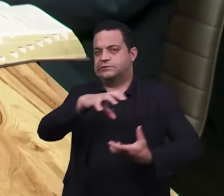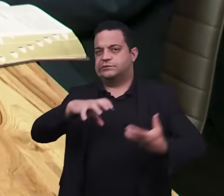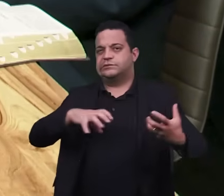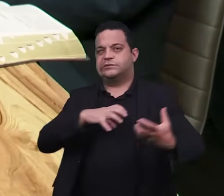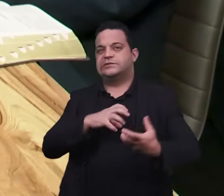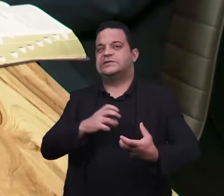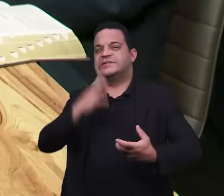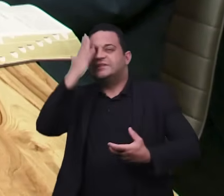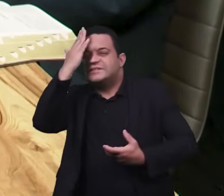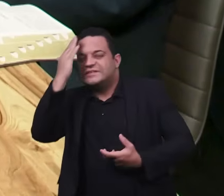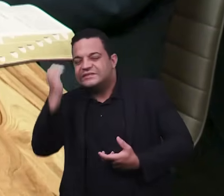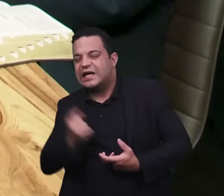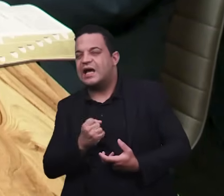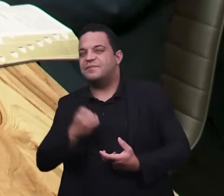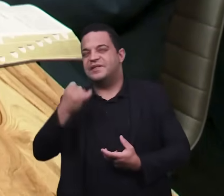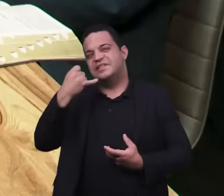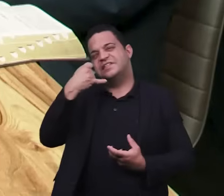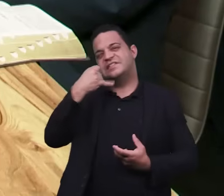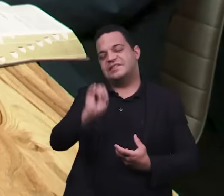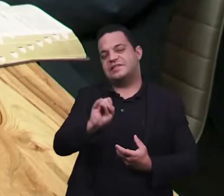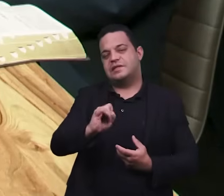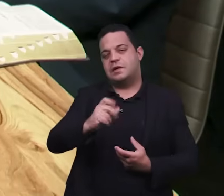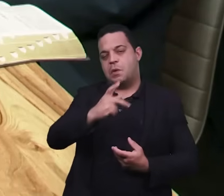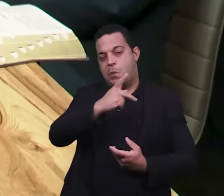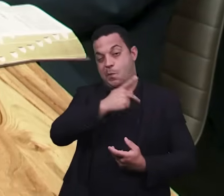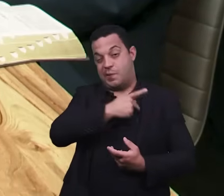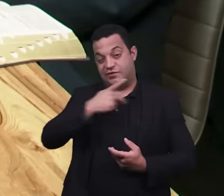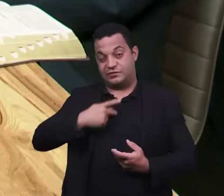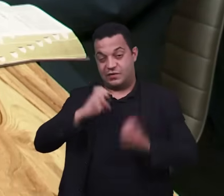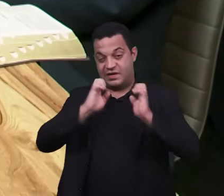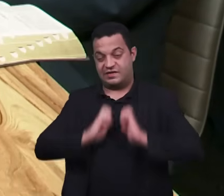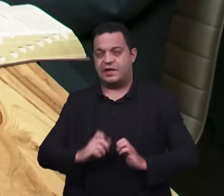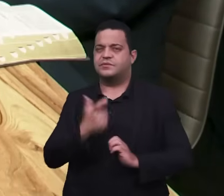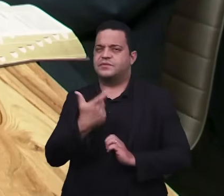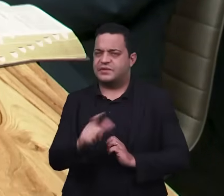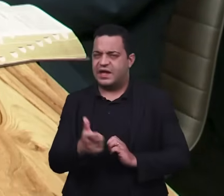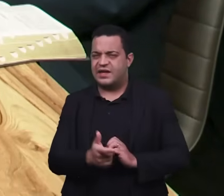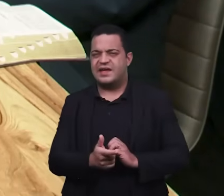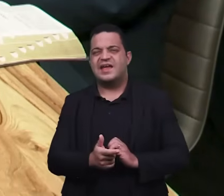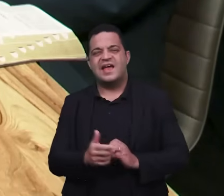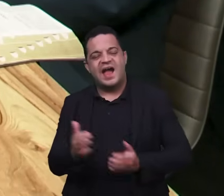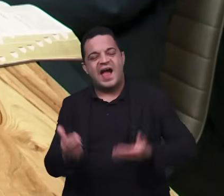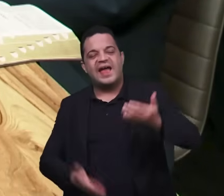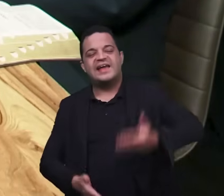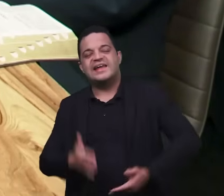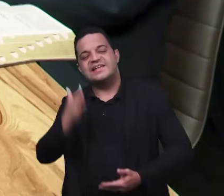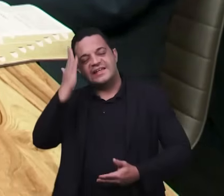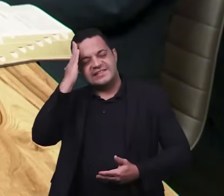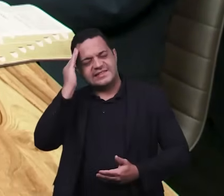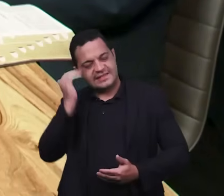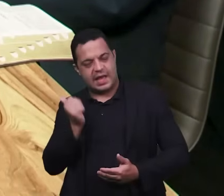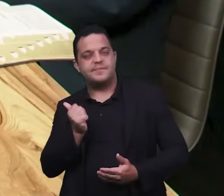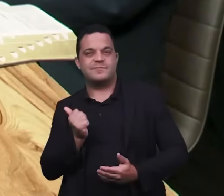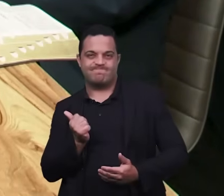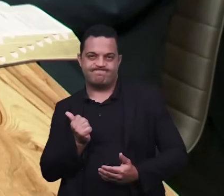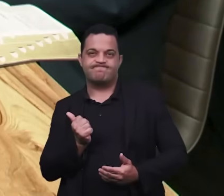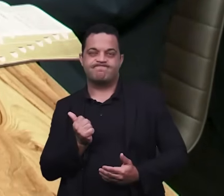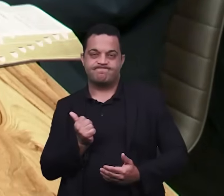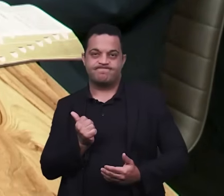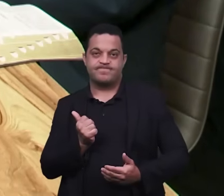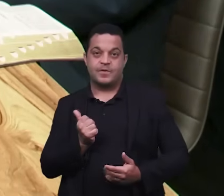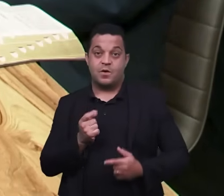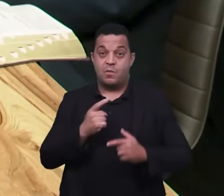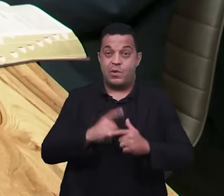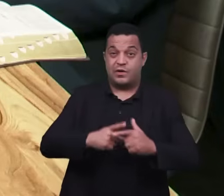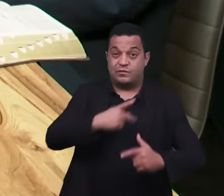está ferindo uma ética. Exatamente. Né? Então, sob o ponto de vista ético, né? Agora, nós realmente estamos ligados a